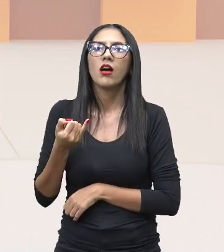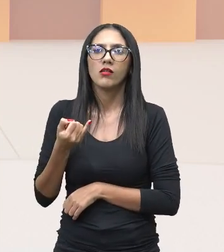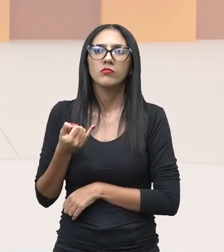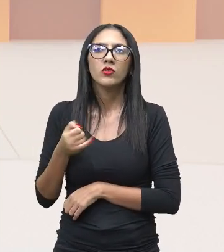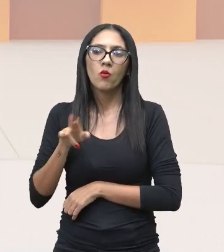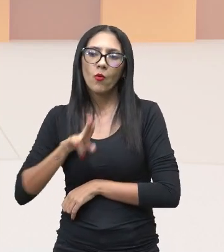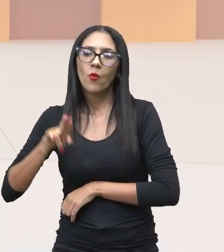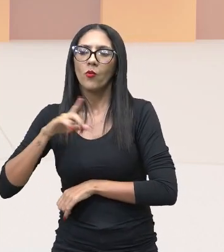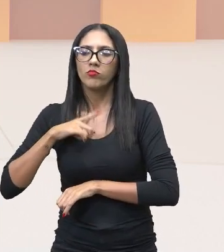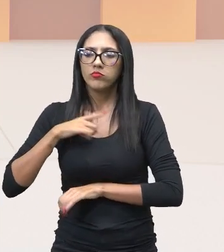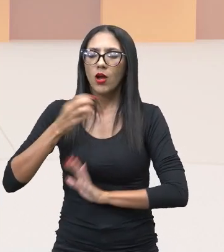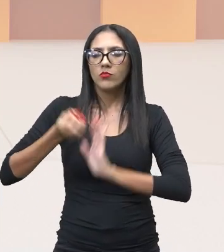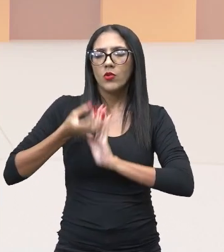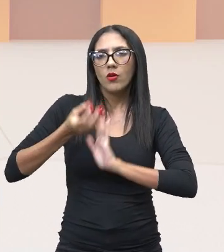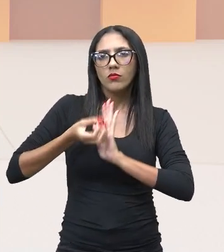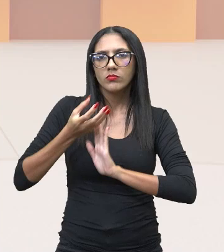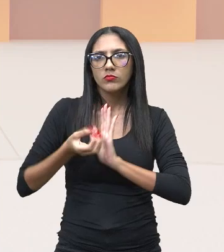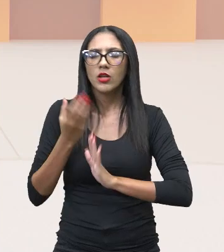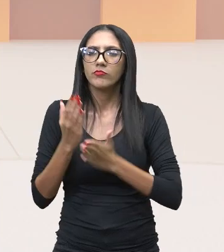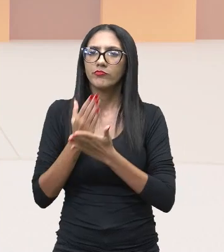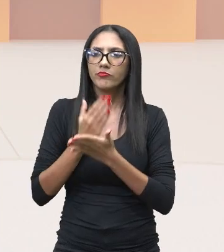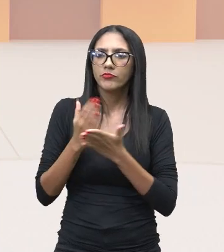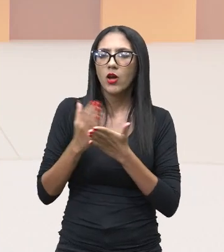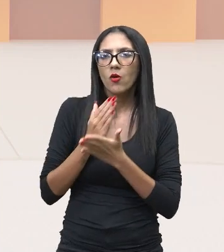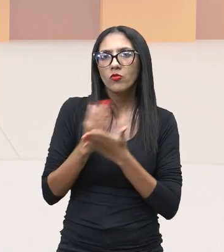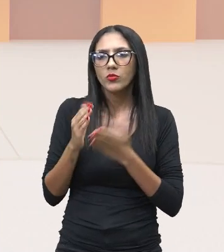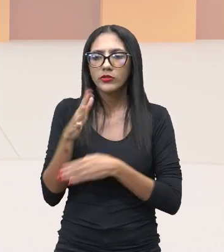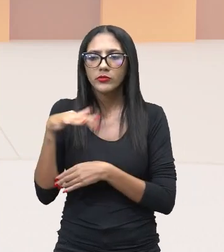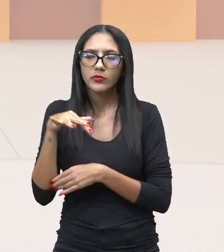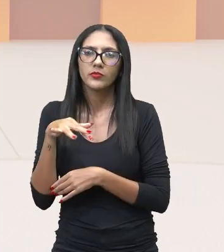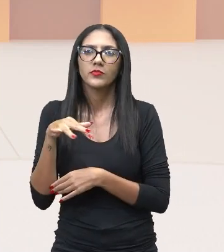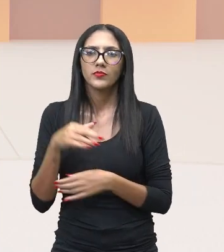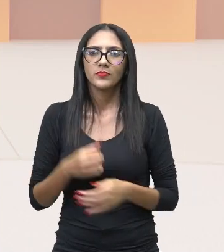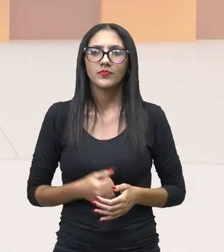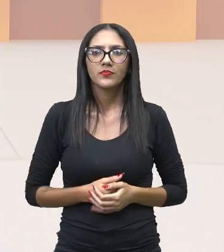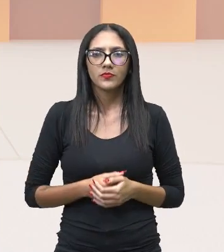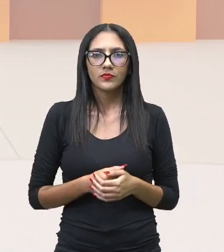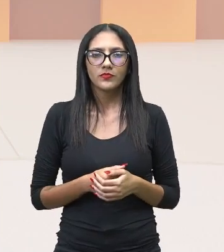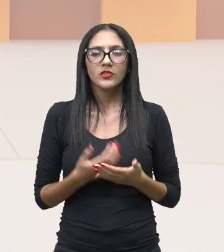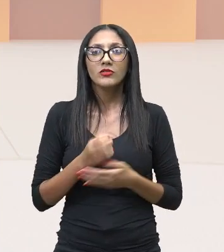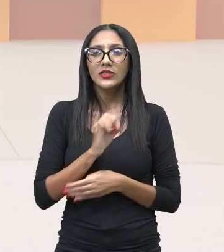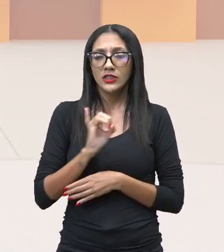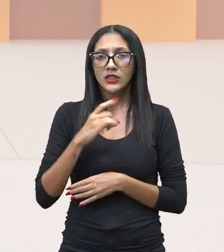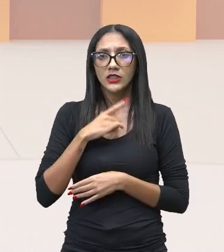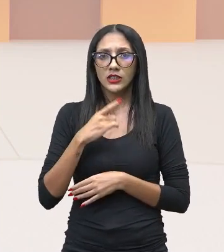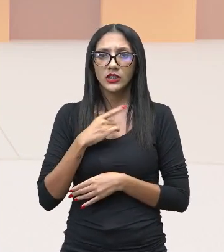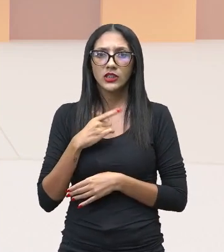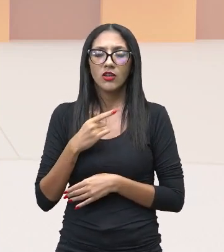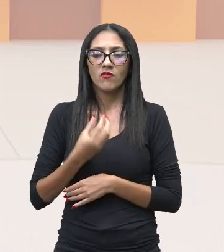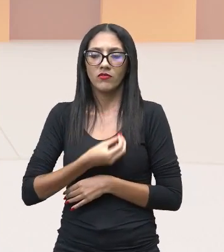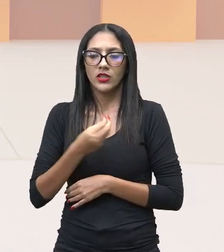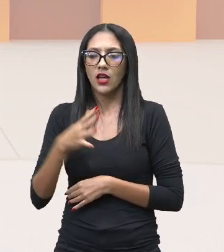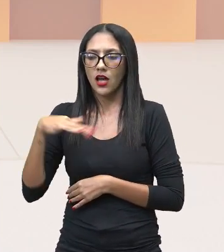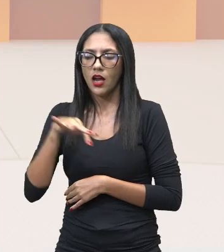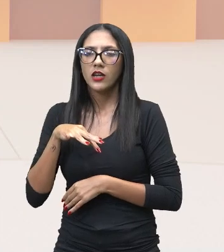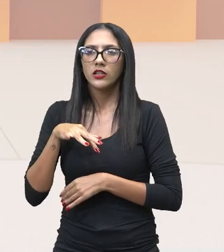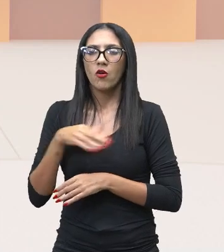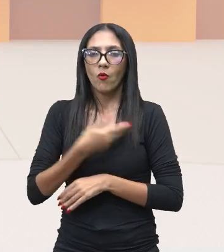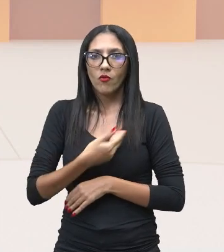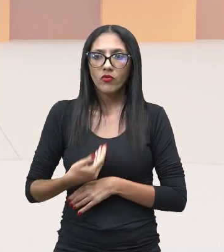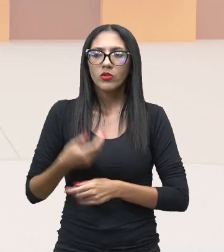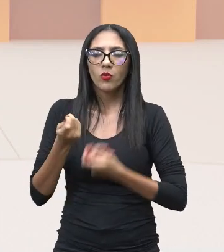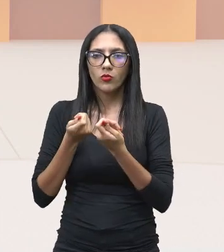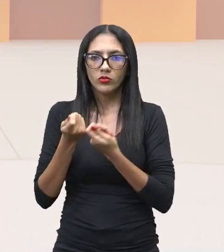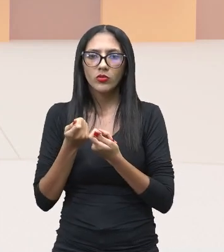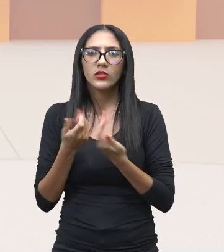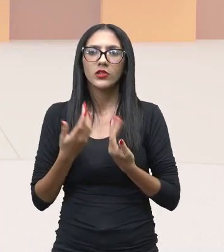de gerar ali certos empreendimentos nessas áreas. Porque se a gente tem um governo presente naquelas áreas ali, a gente tem o que? A